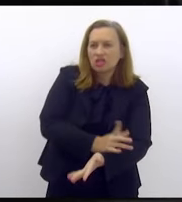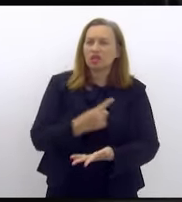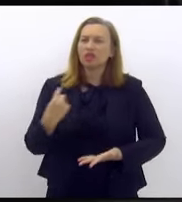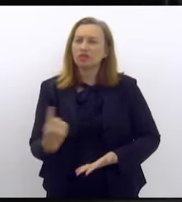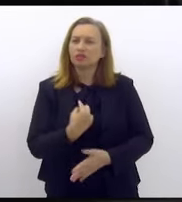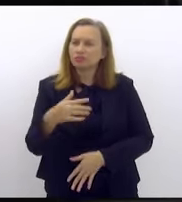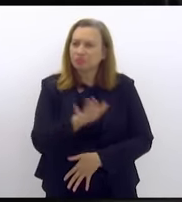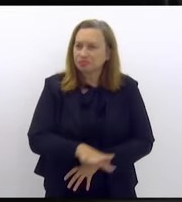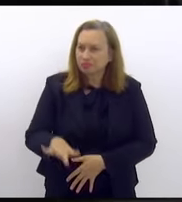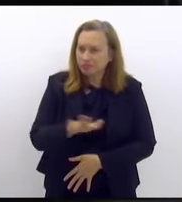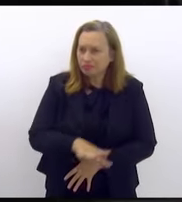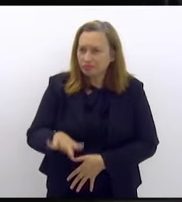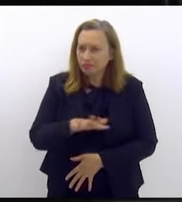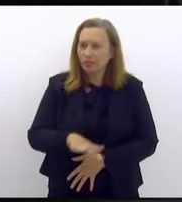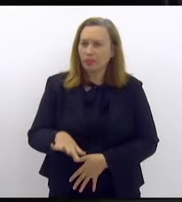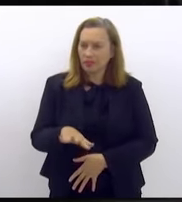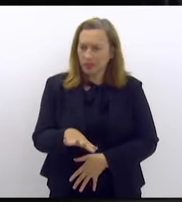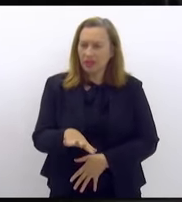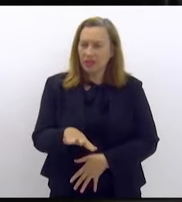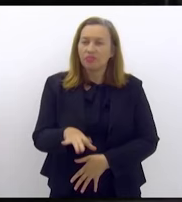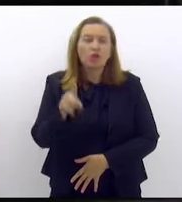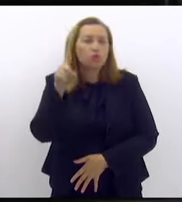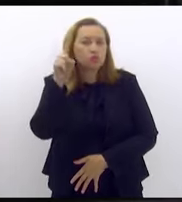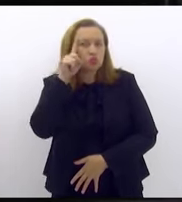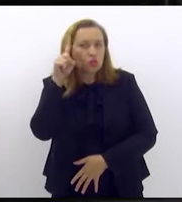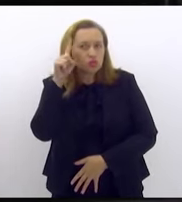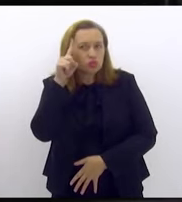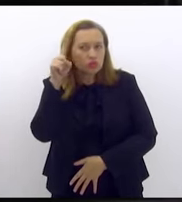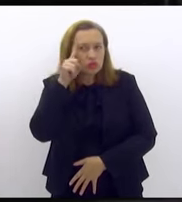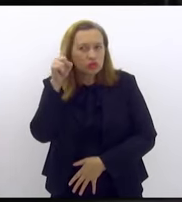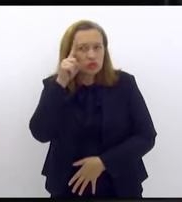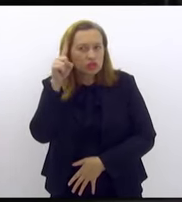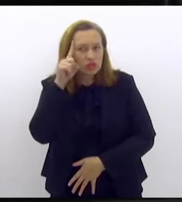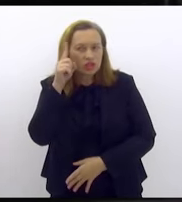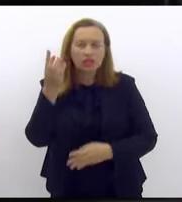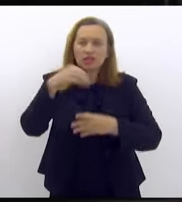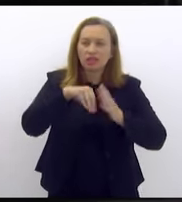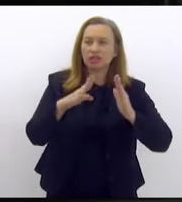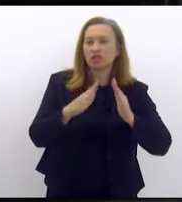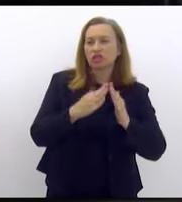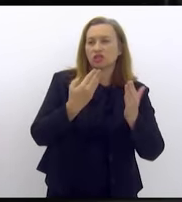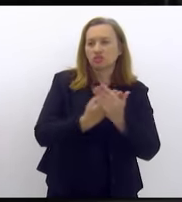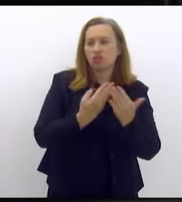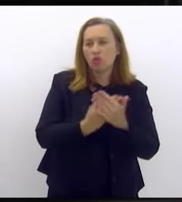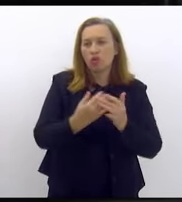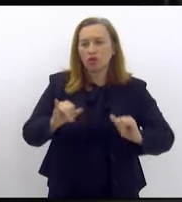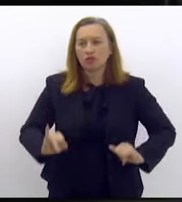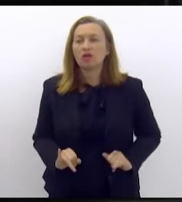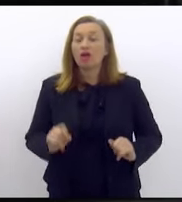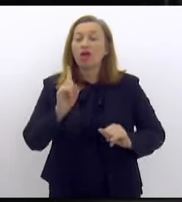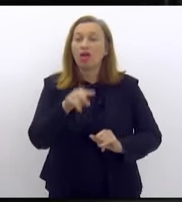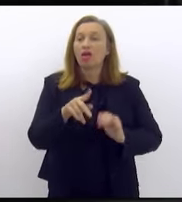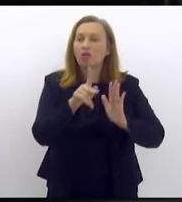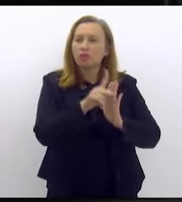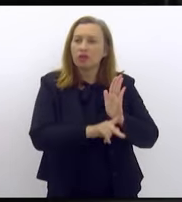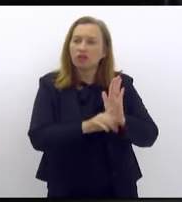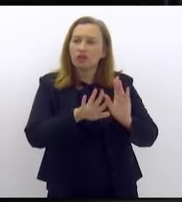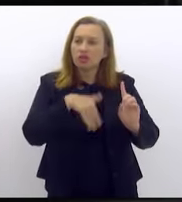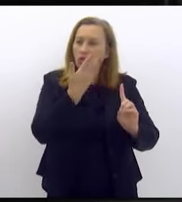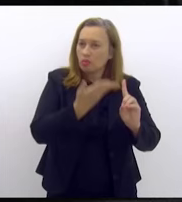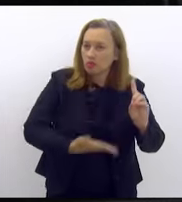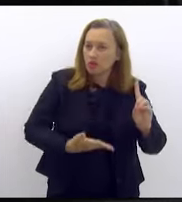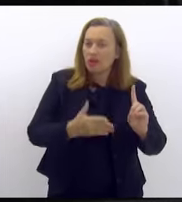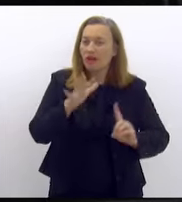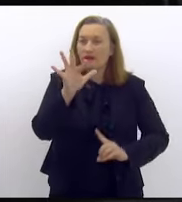nossas crianças são submetidas cotidianamente dentro das escolas. Então, esse é um projeto que faz uma homenagem à